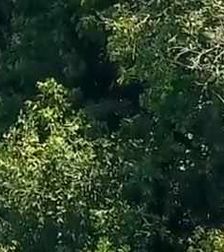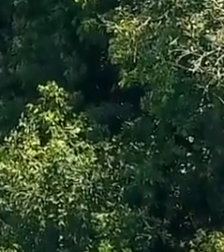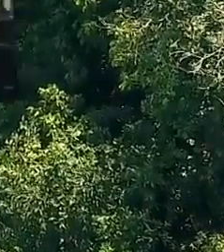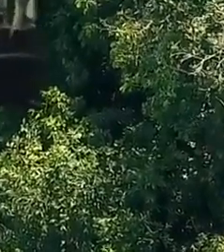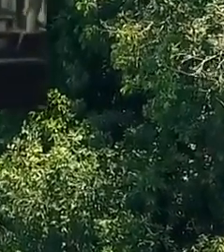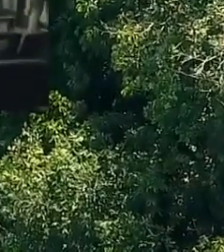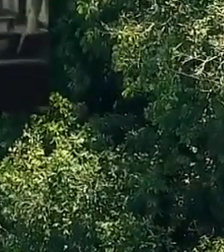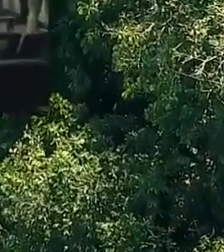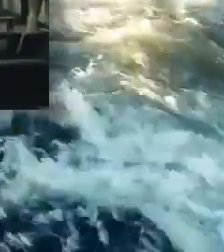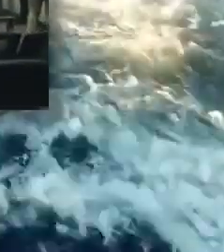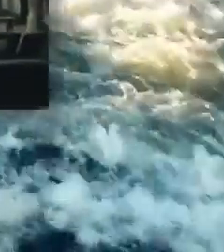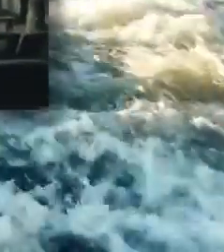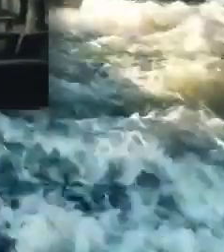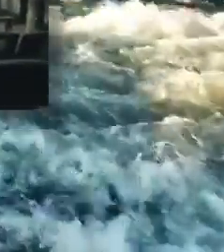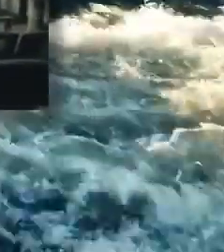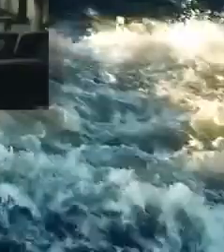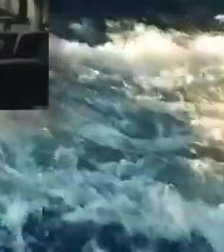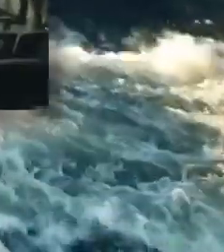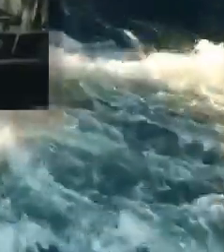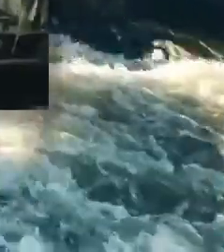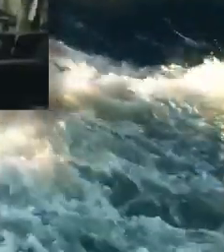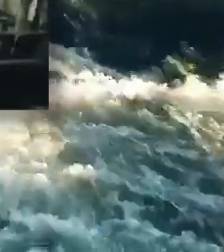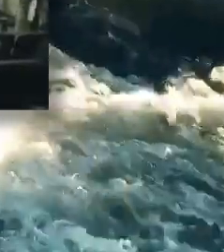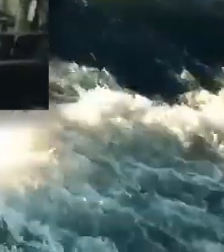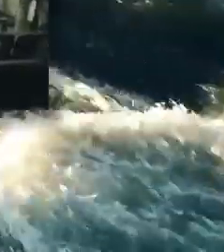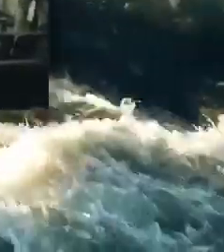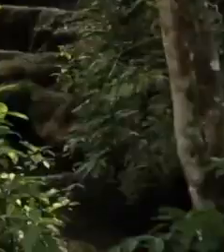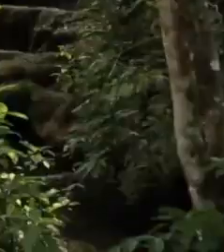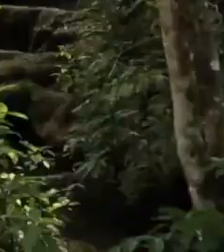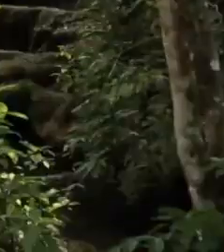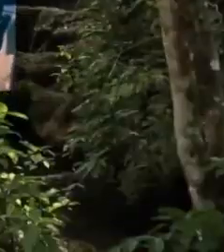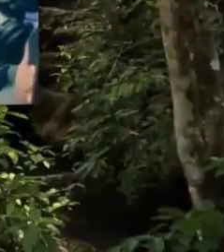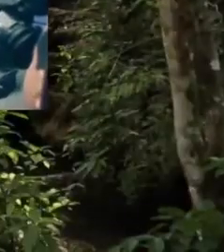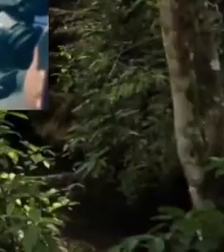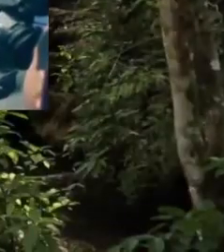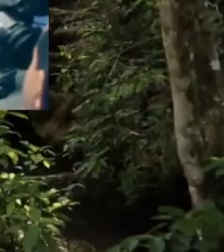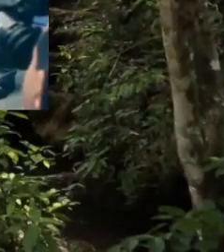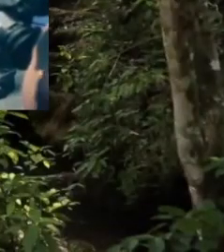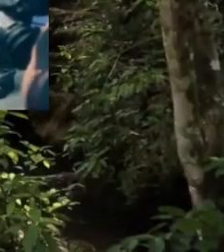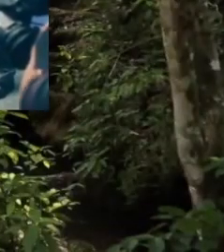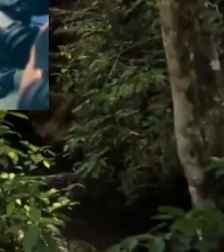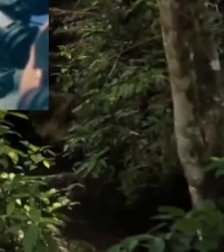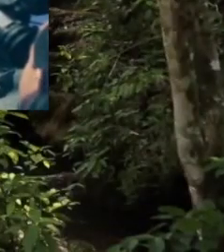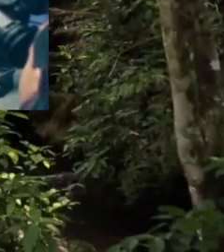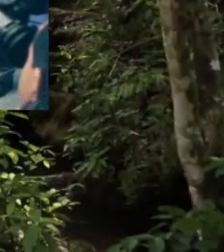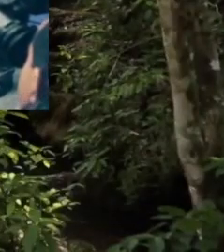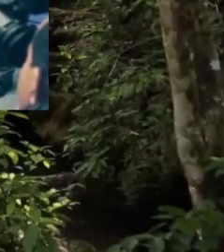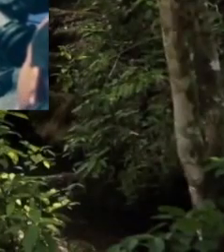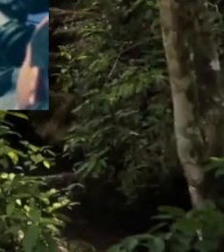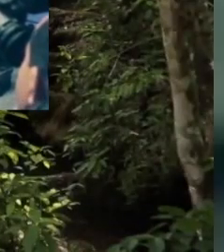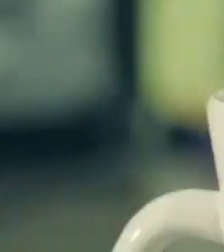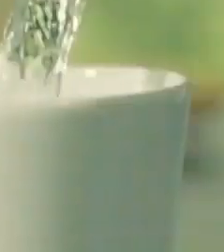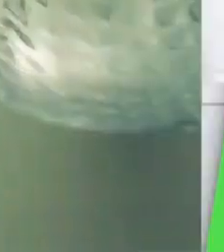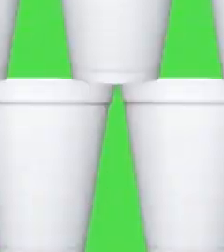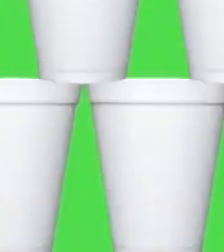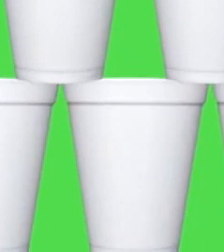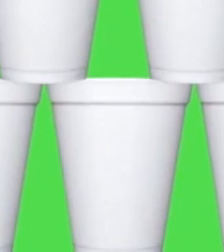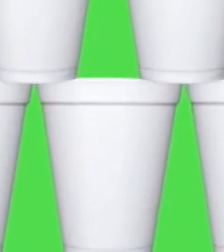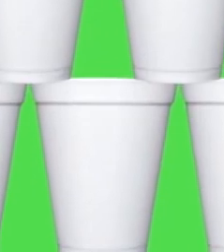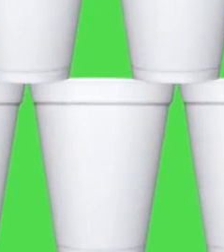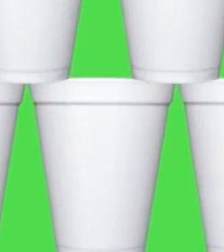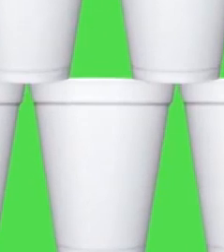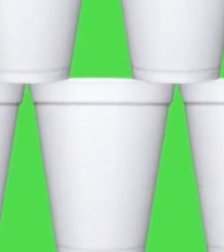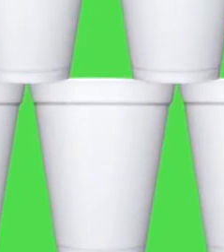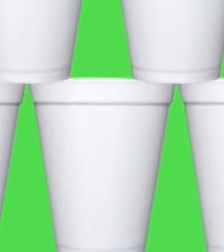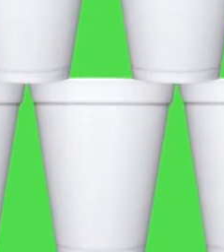que conservam os recursos naturais de Mato Grosso do Sul, a Assembleia desenvolve ações que geram economia e reduzem os